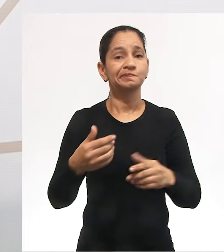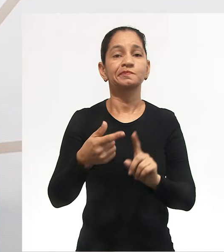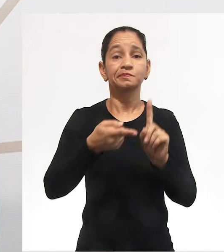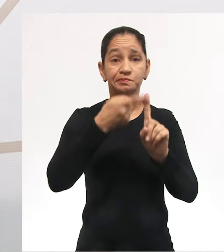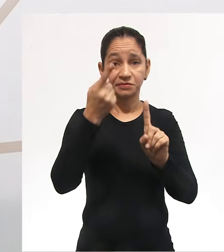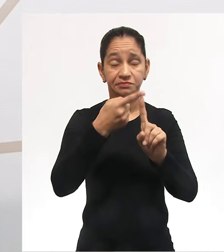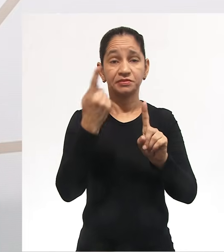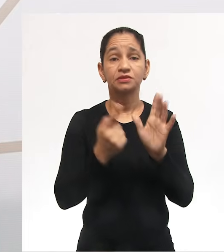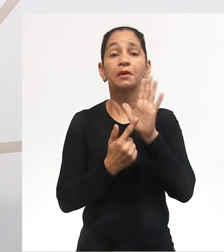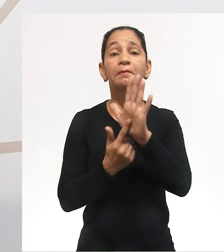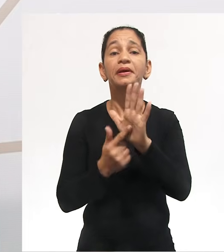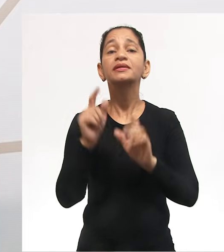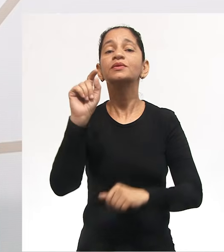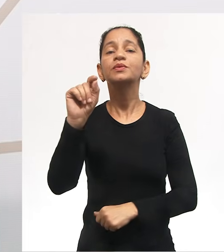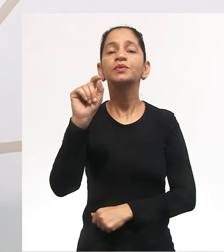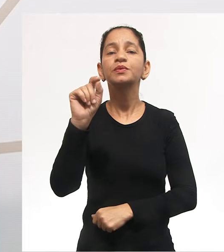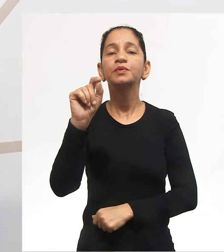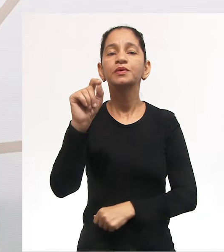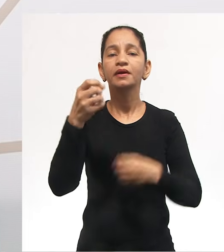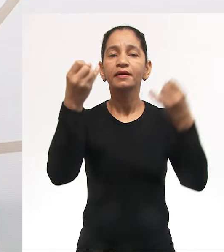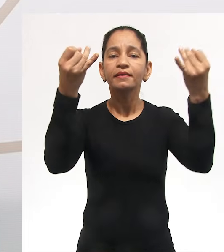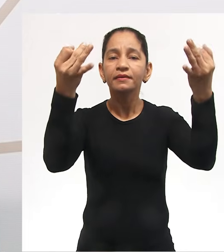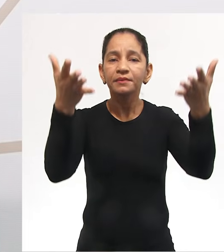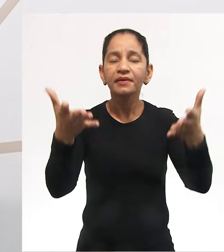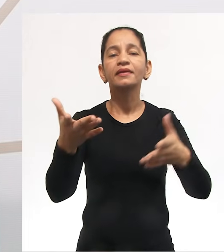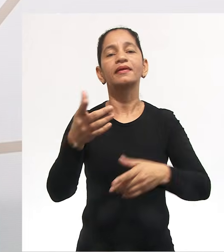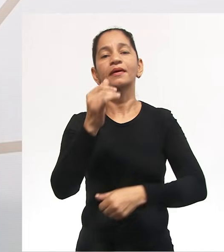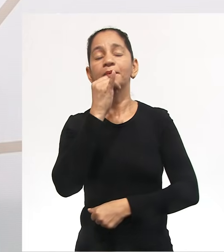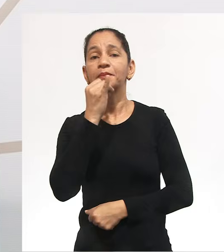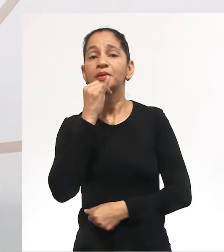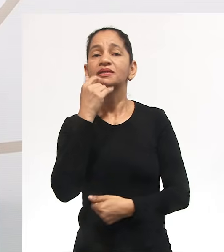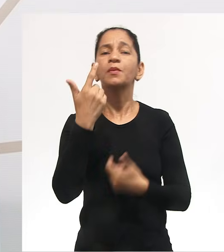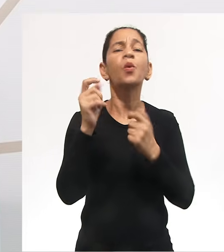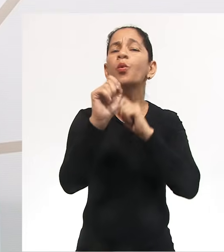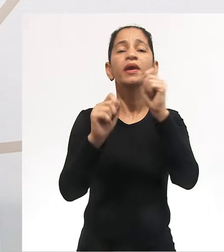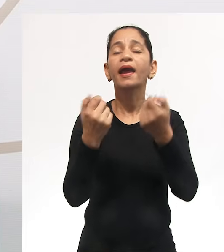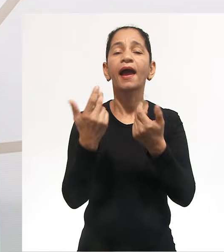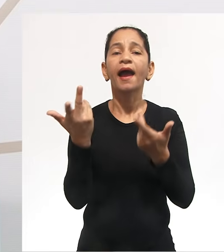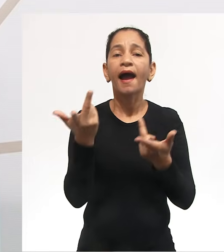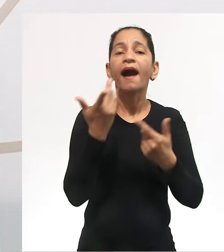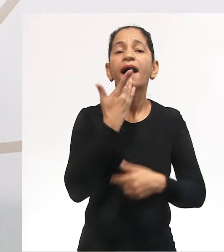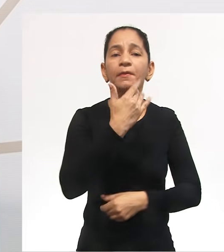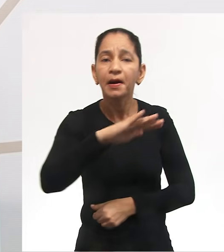AEE. E aí, no primeiro momento, a gente apresentou,